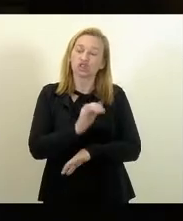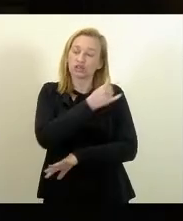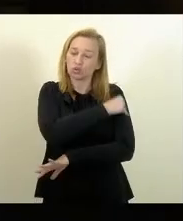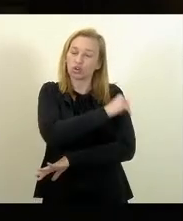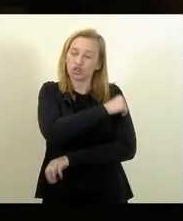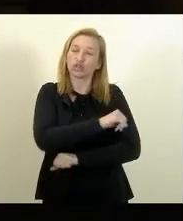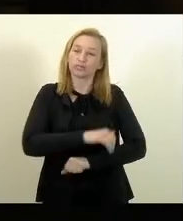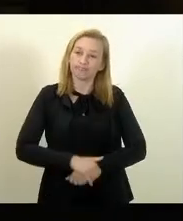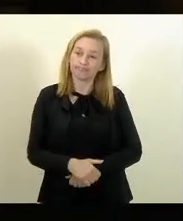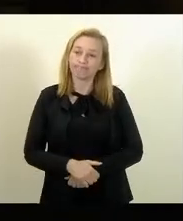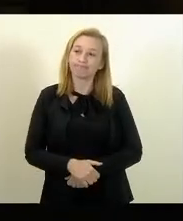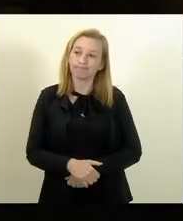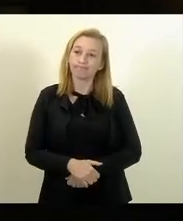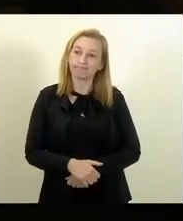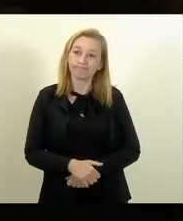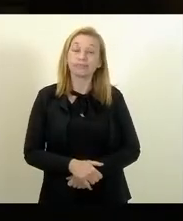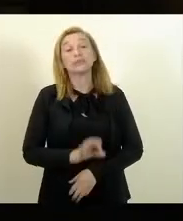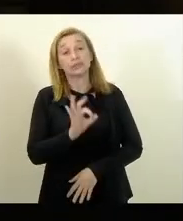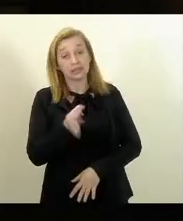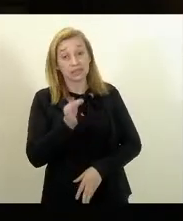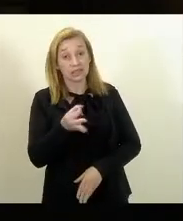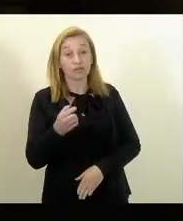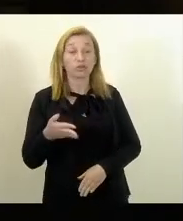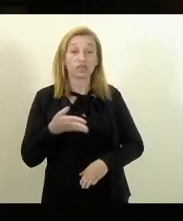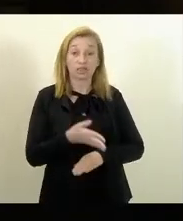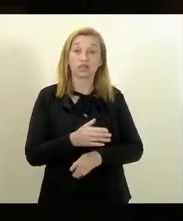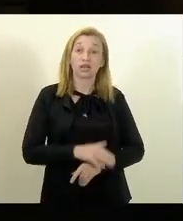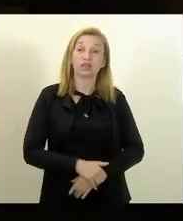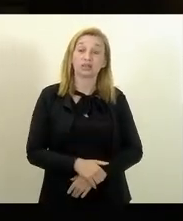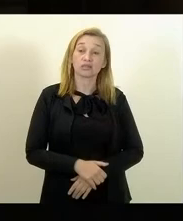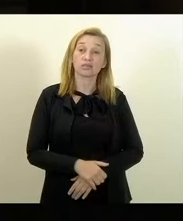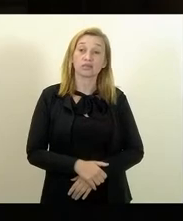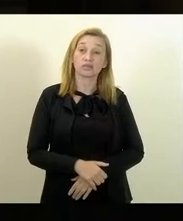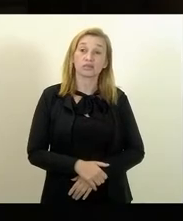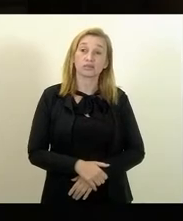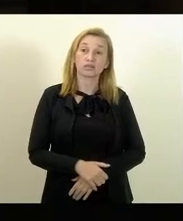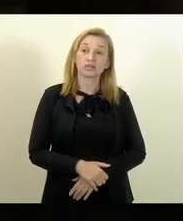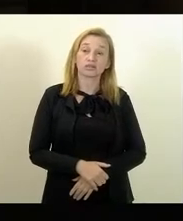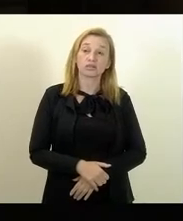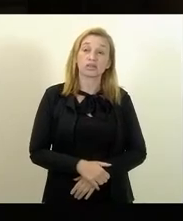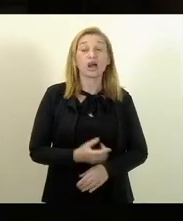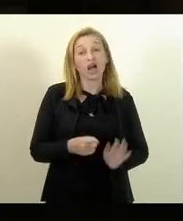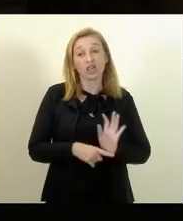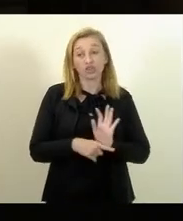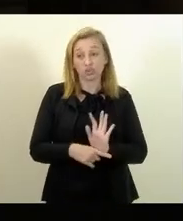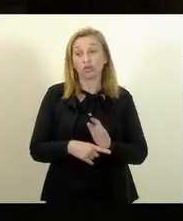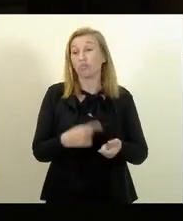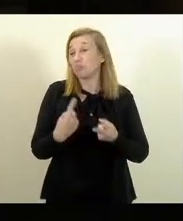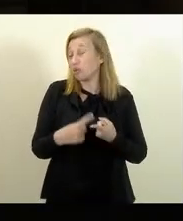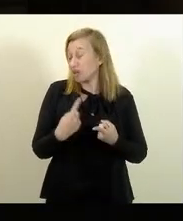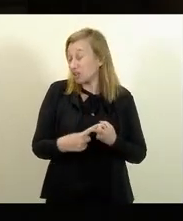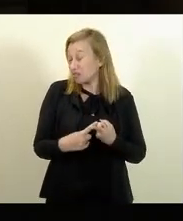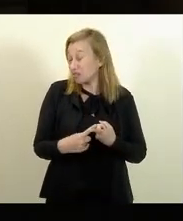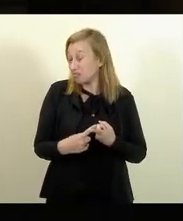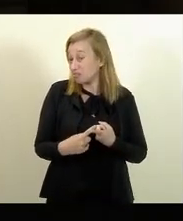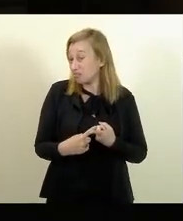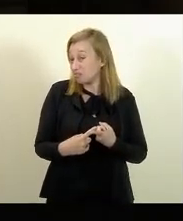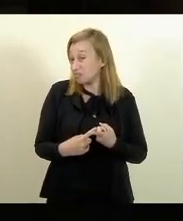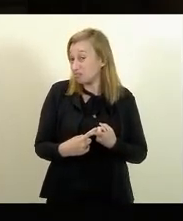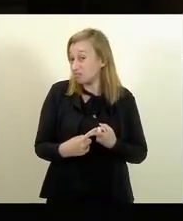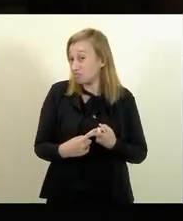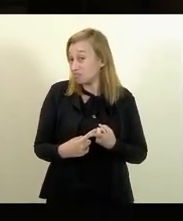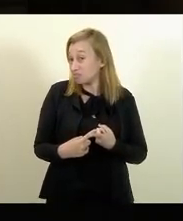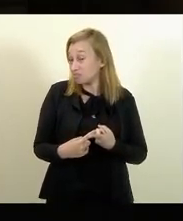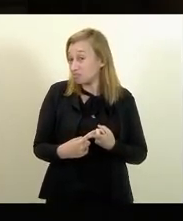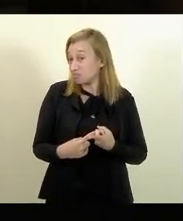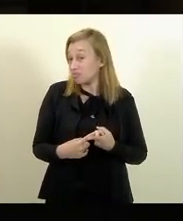de Janeiro entrar exatamente na rota da sua recuperação, porque esse